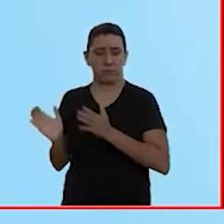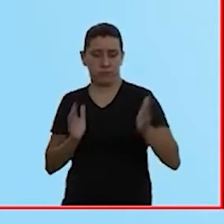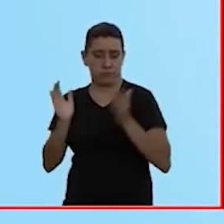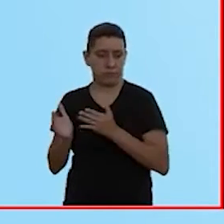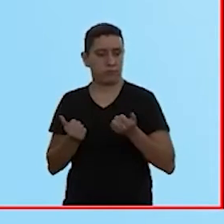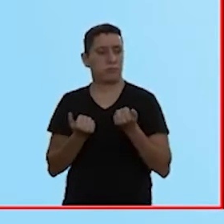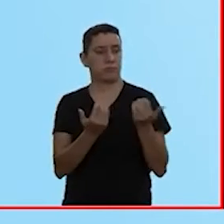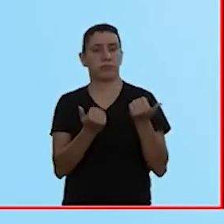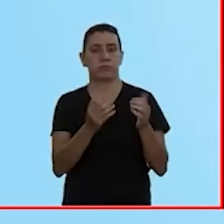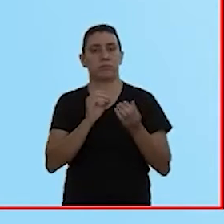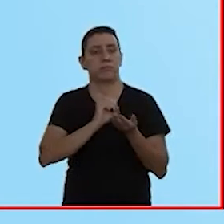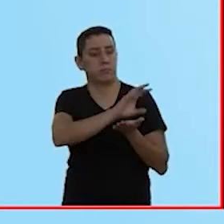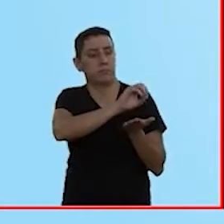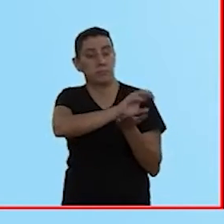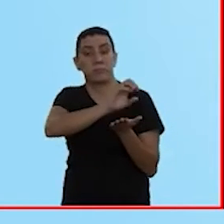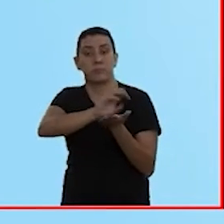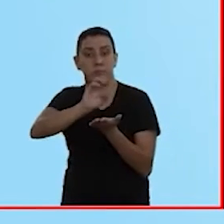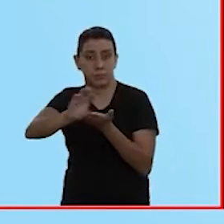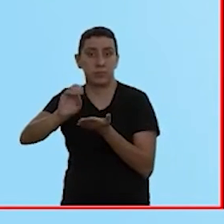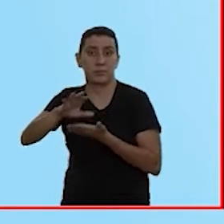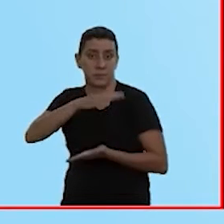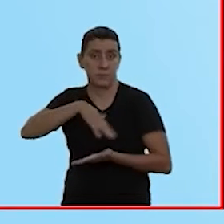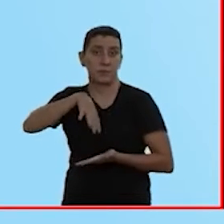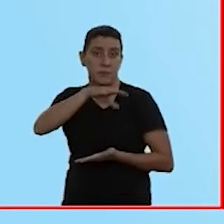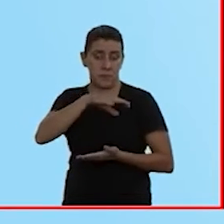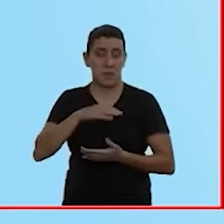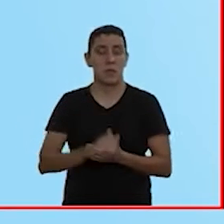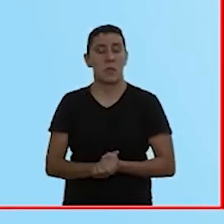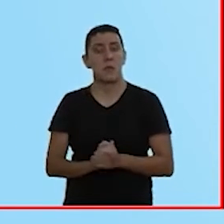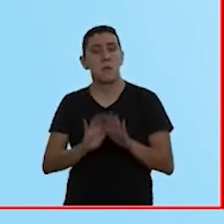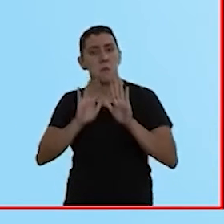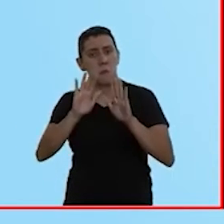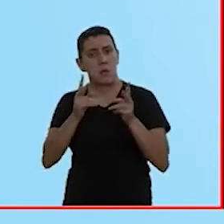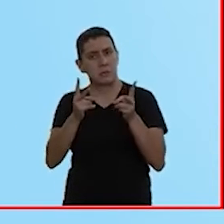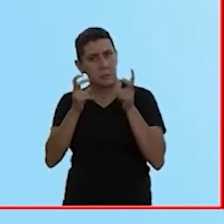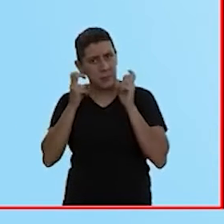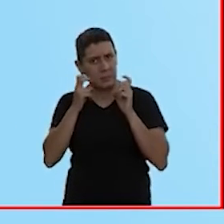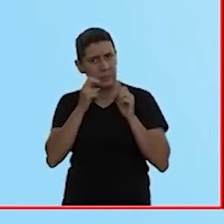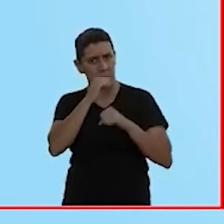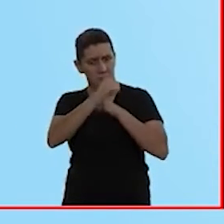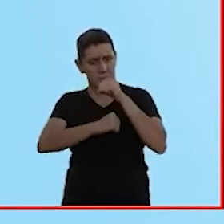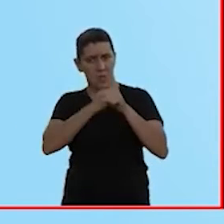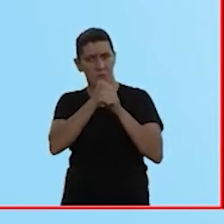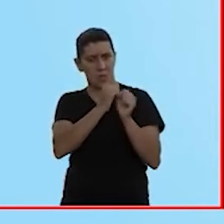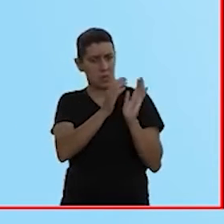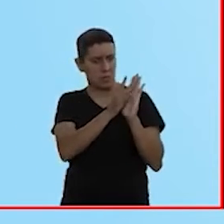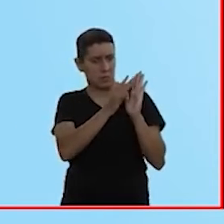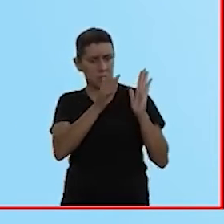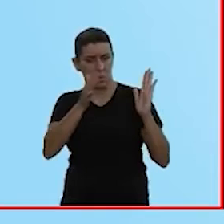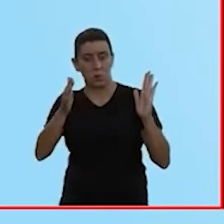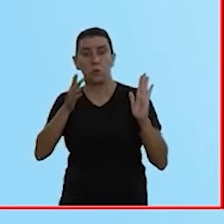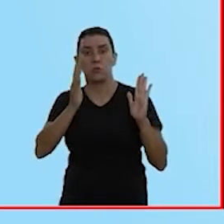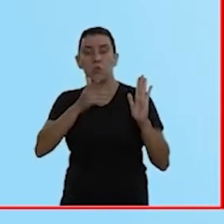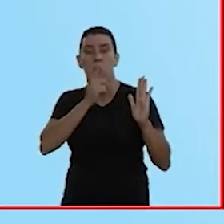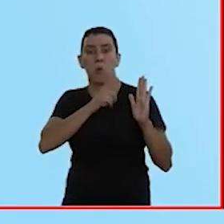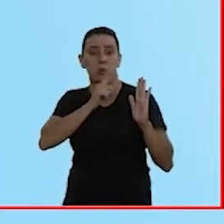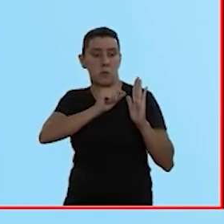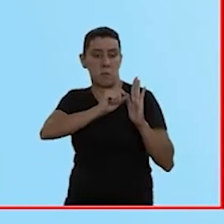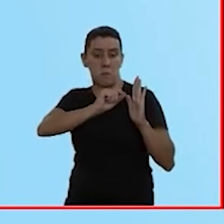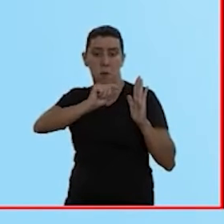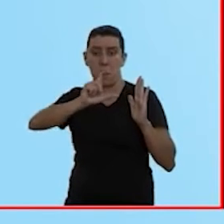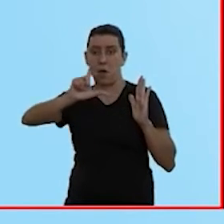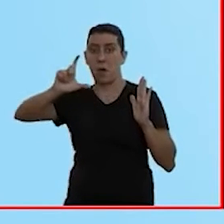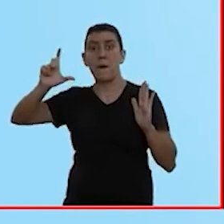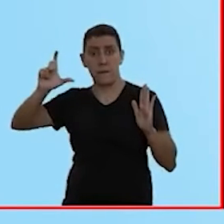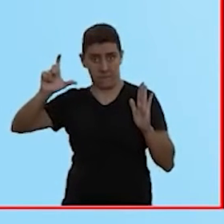entregando grandes volumes e no ano a gente percebe que que a potência dos módulos vem vem aumentando não é à toa